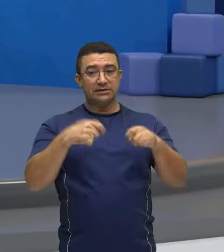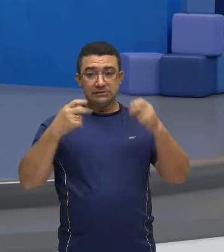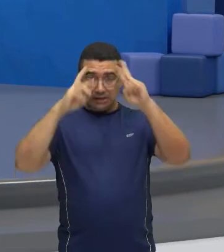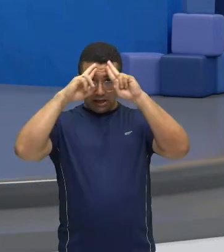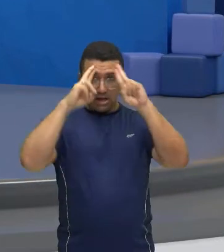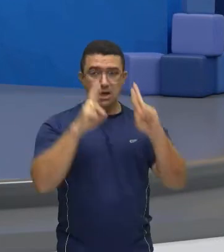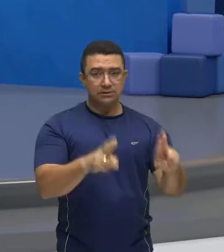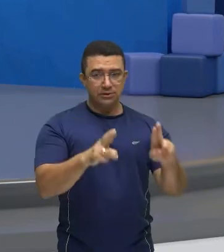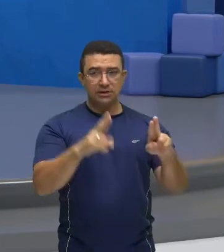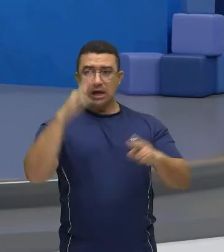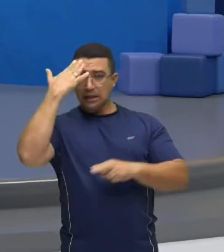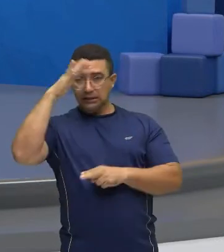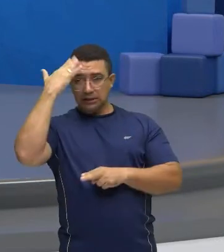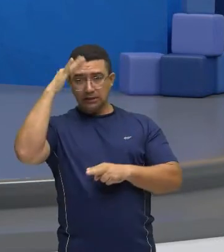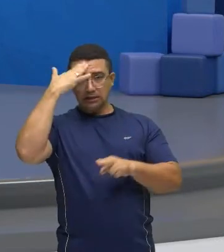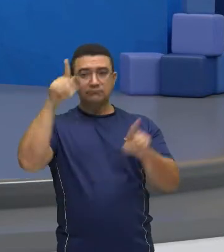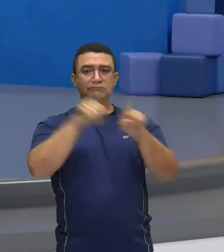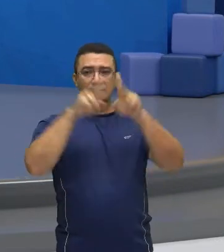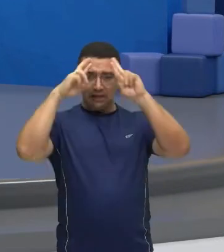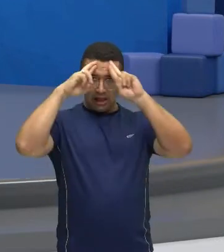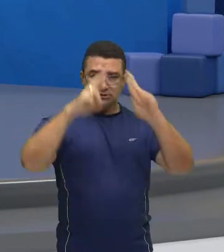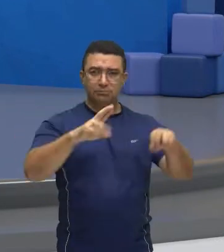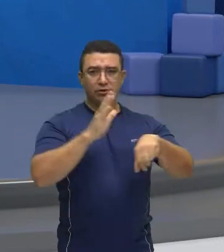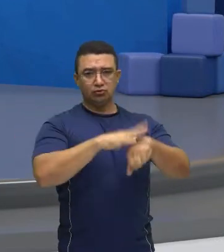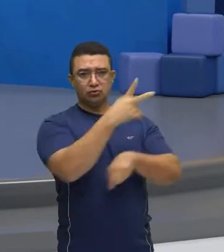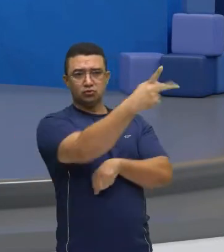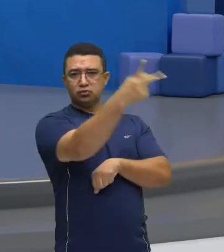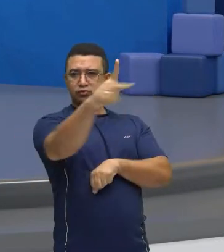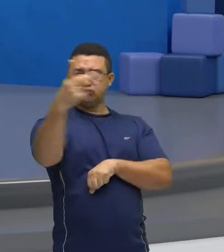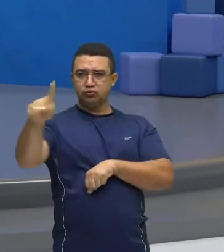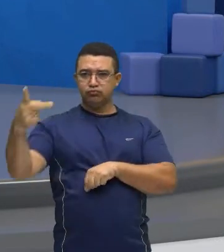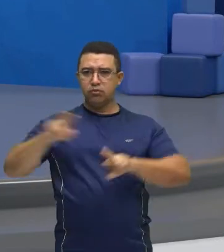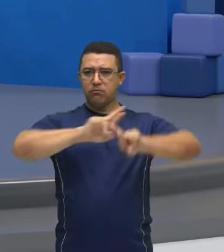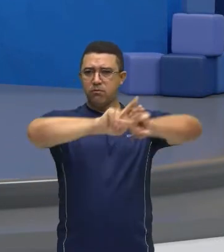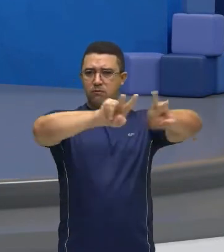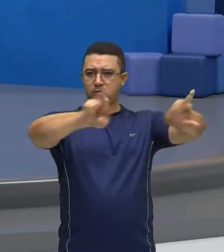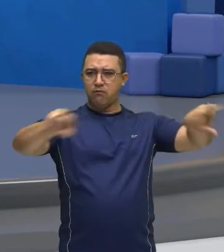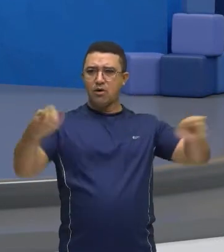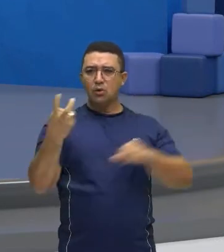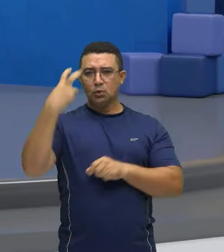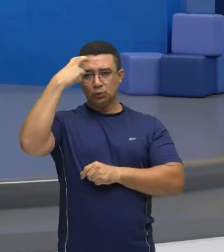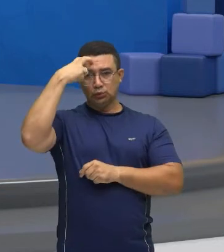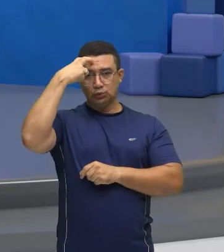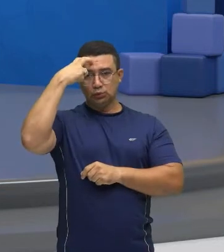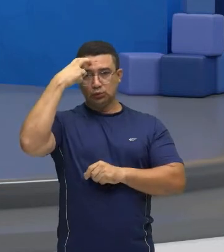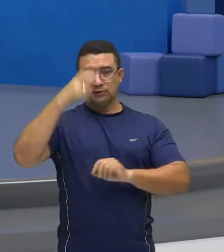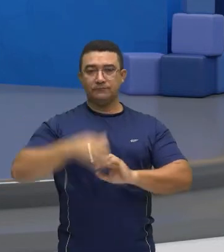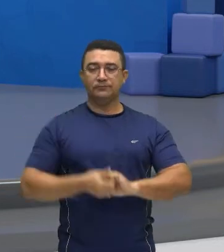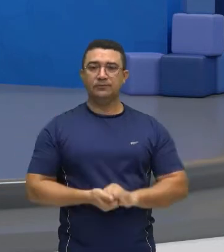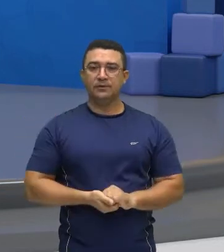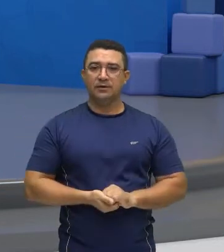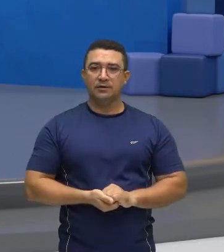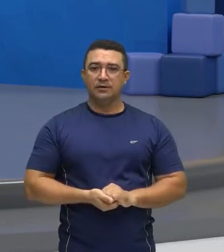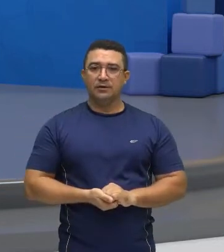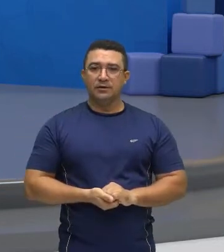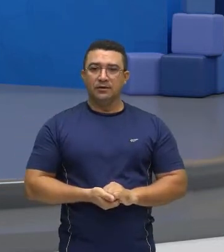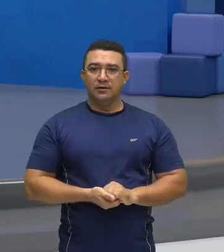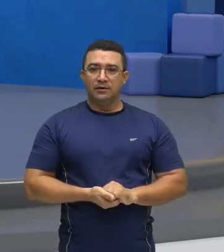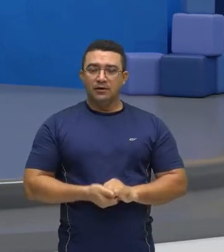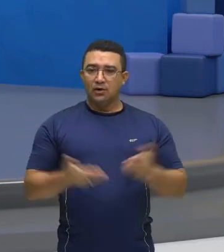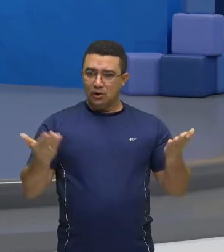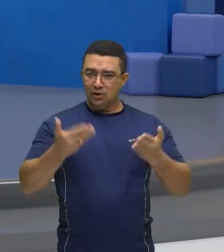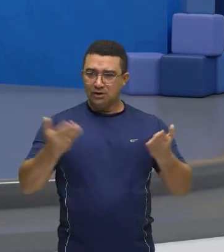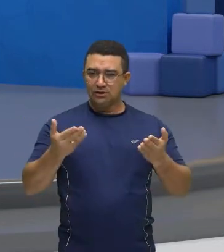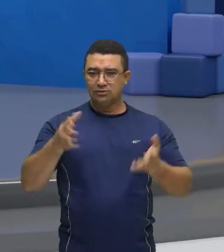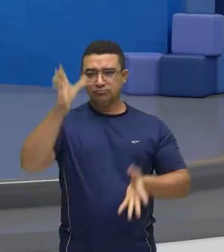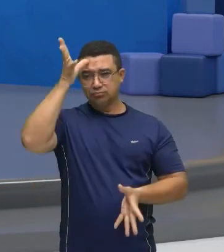ali compreender e ter respeito em relação a essas culturas, não é? E então, trazendo aí um pouco dessa questão dos ditados